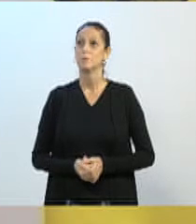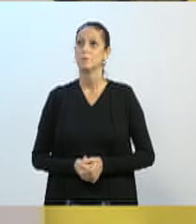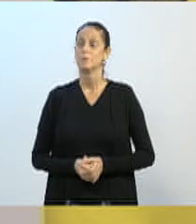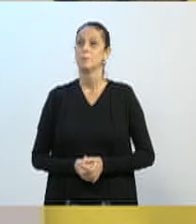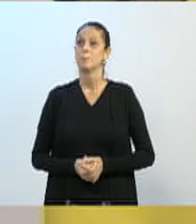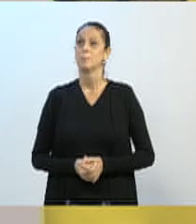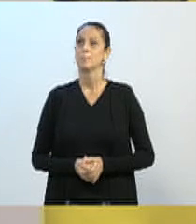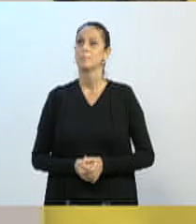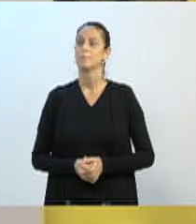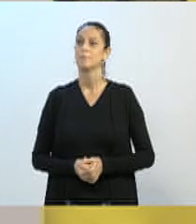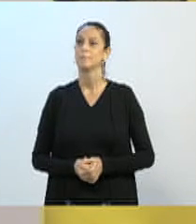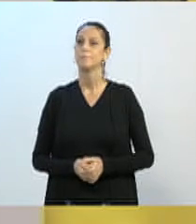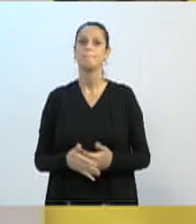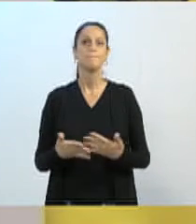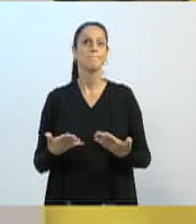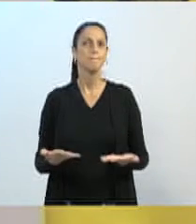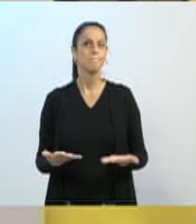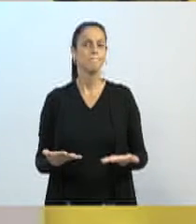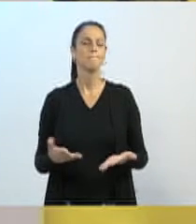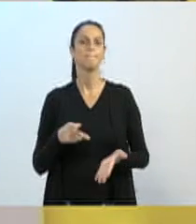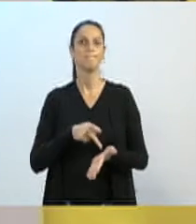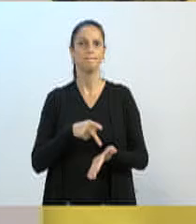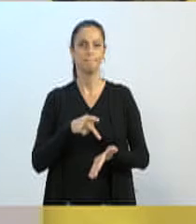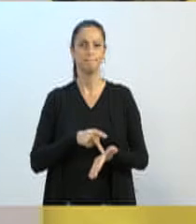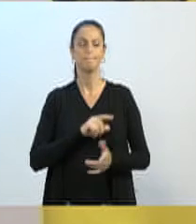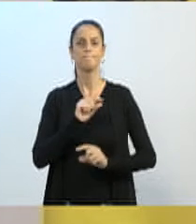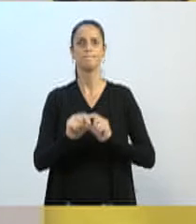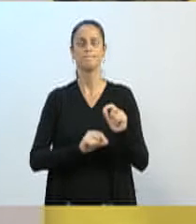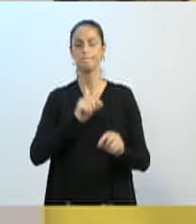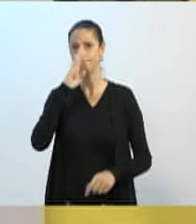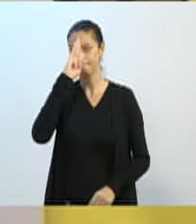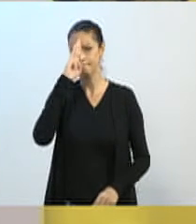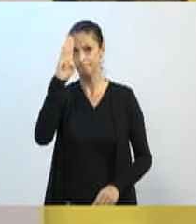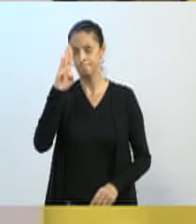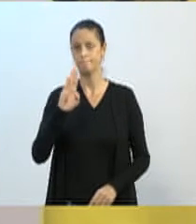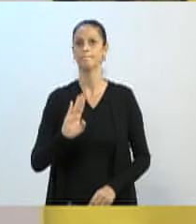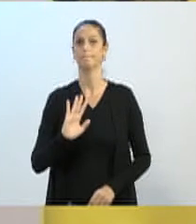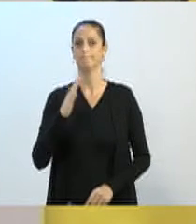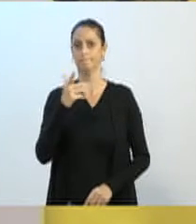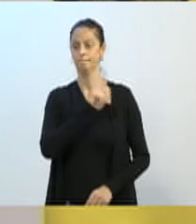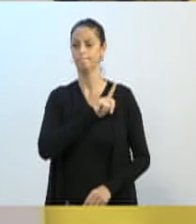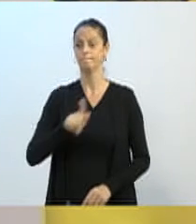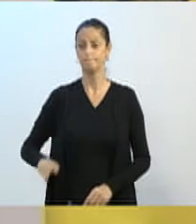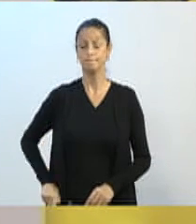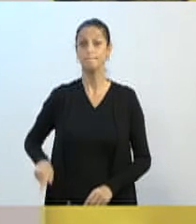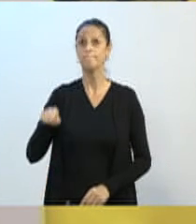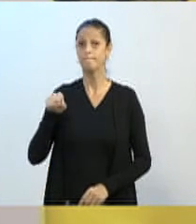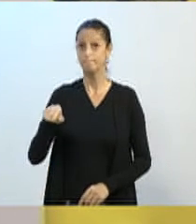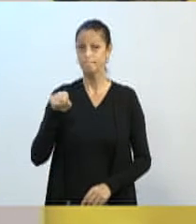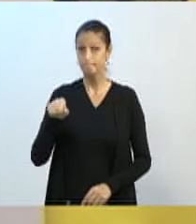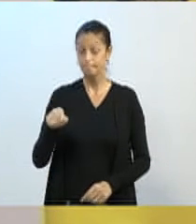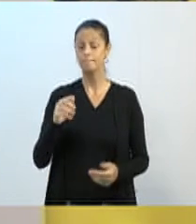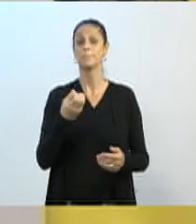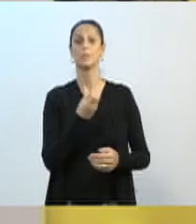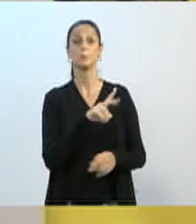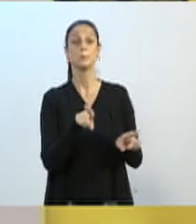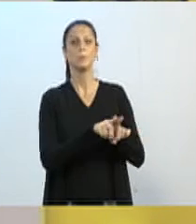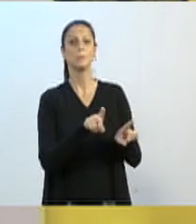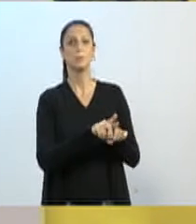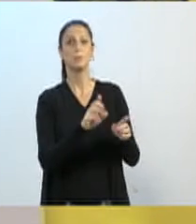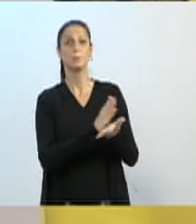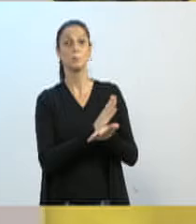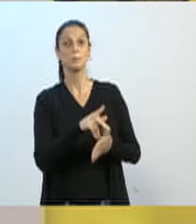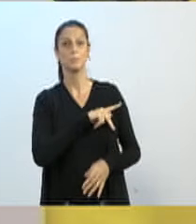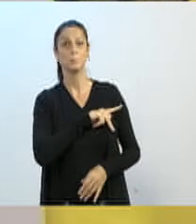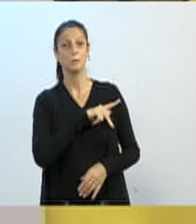Obrigado. Afinal, a maior ferida foi causada por governadores e alguns prefeitos na gestão